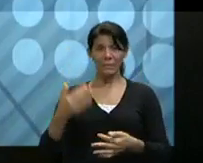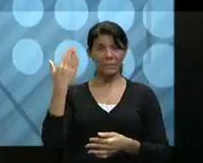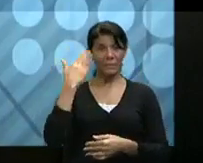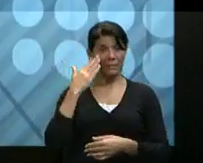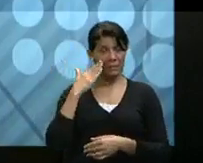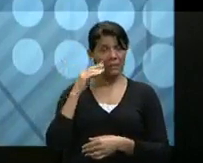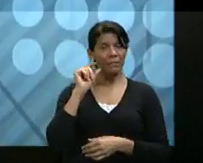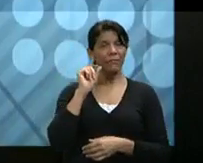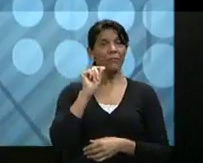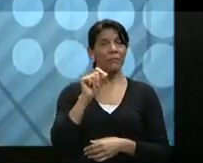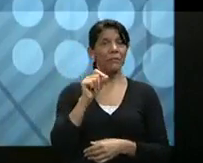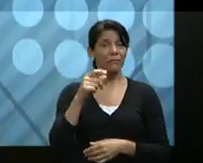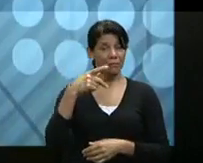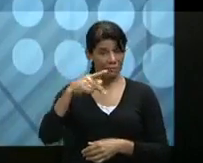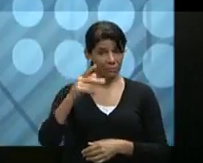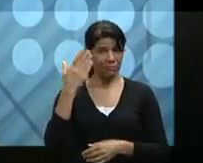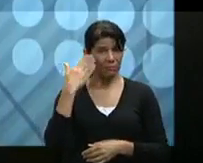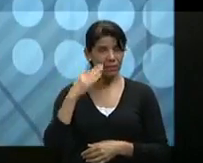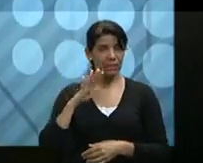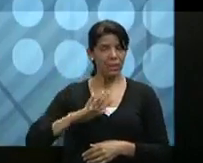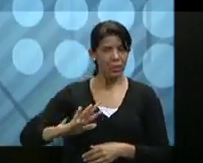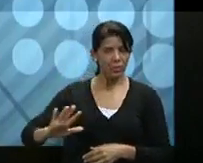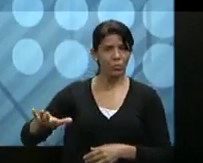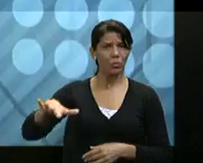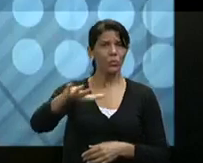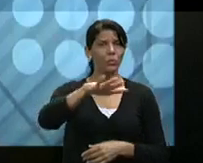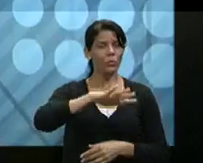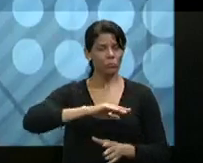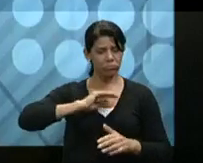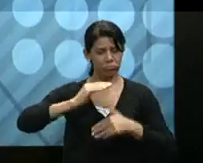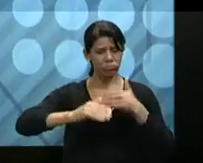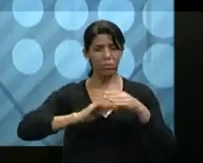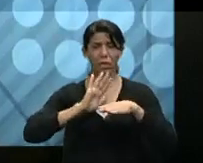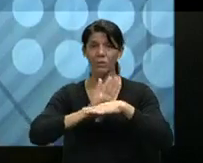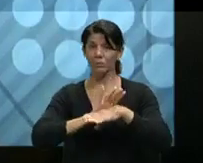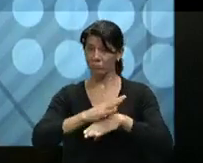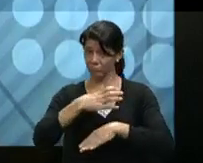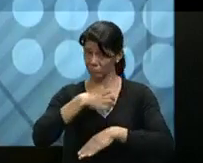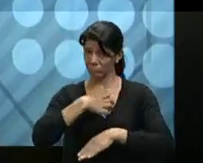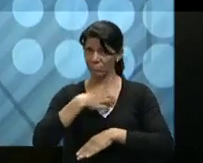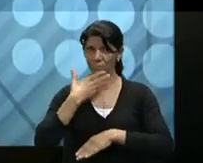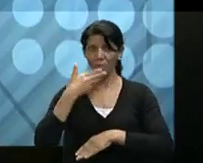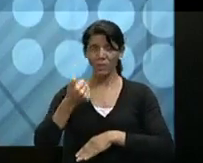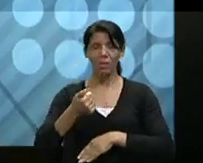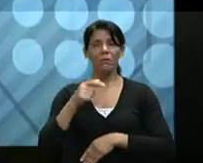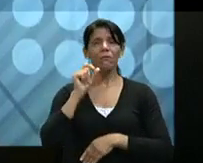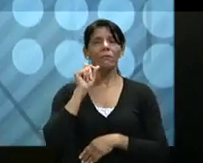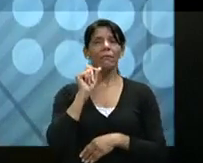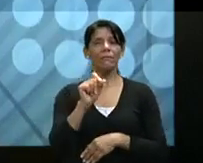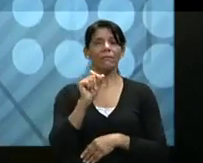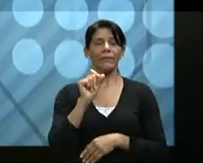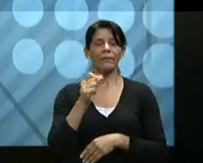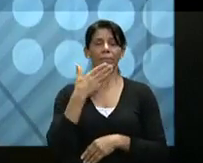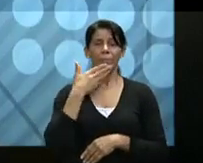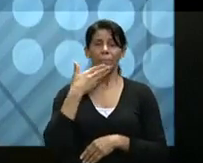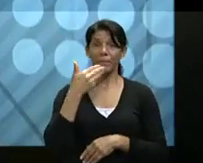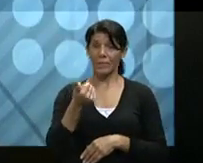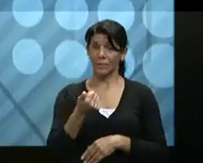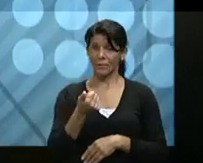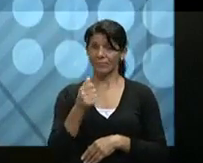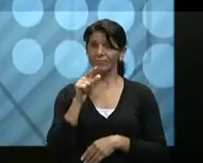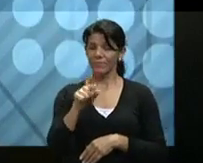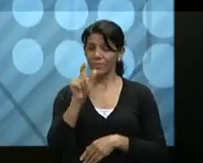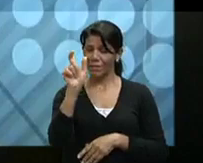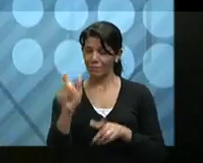que todos os benefícios gerados por essas atitudes, eles vão melhorar